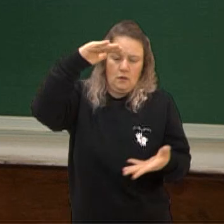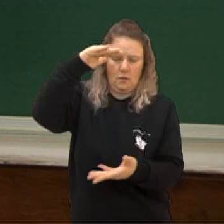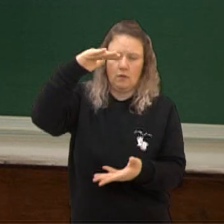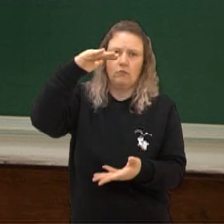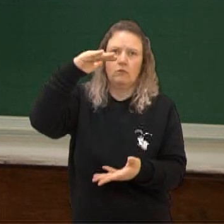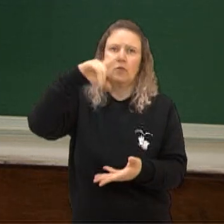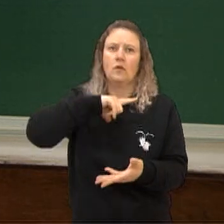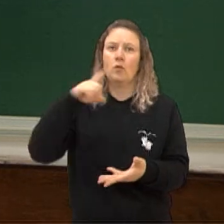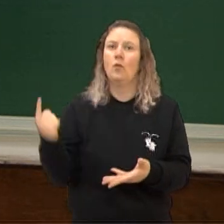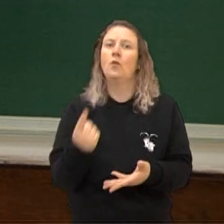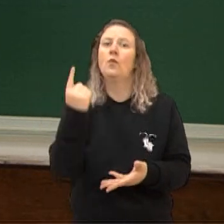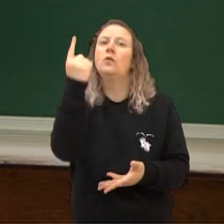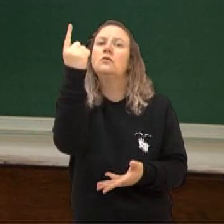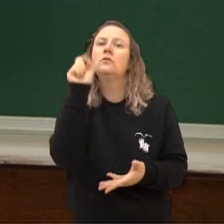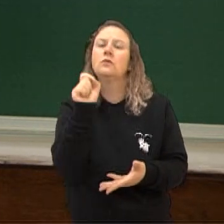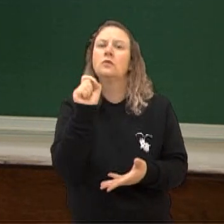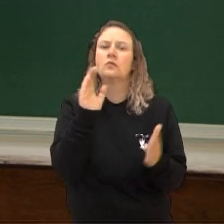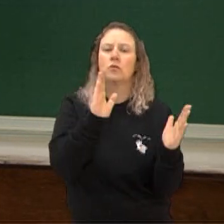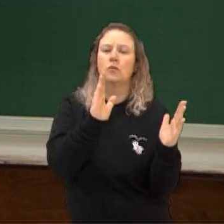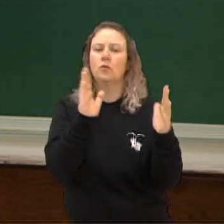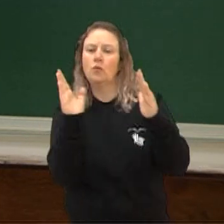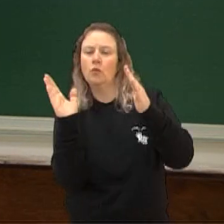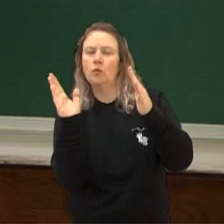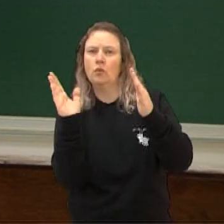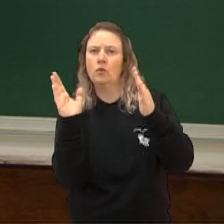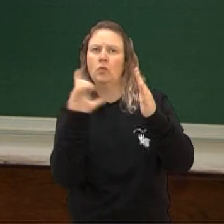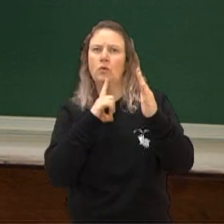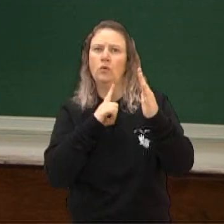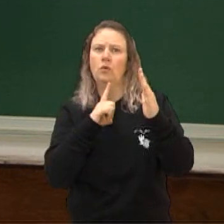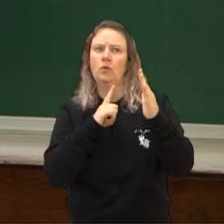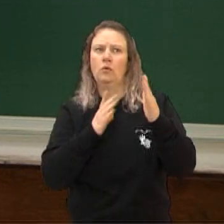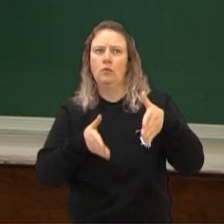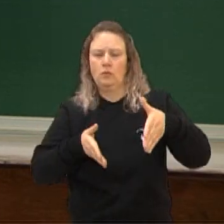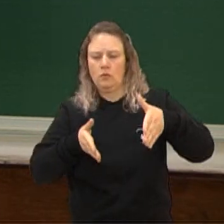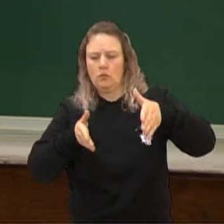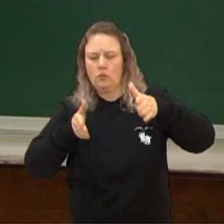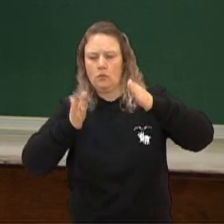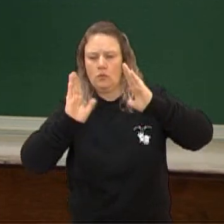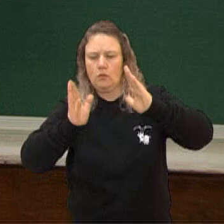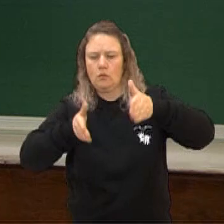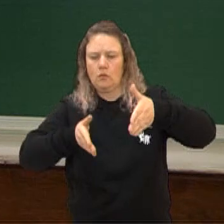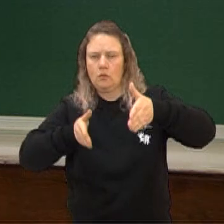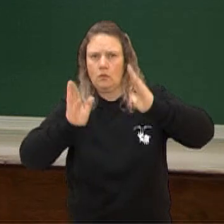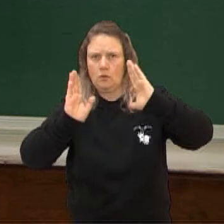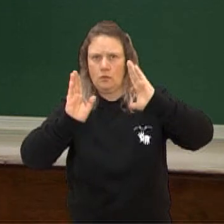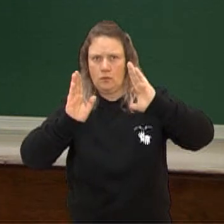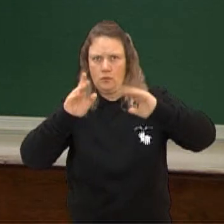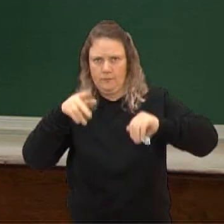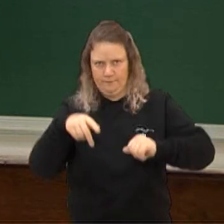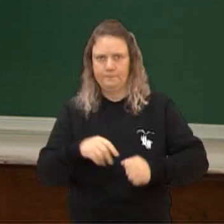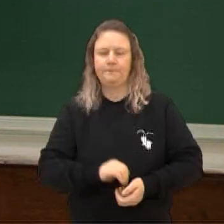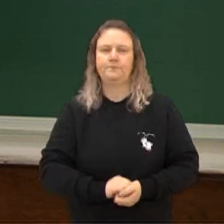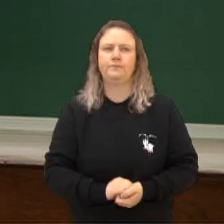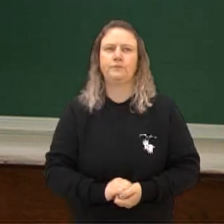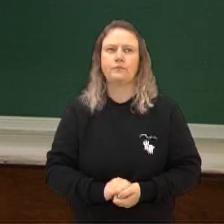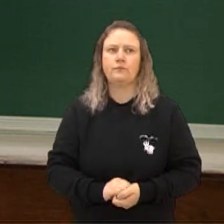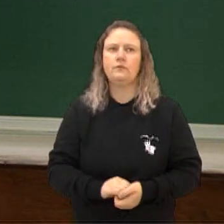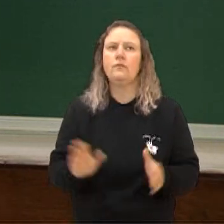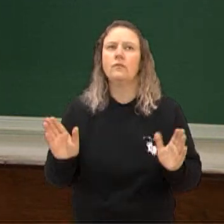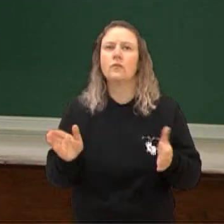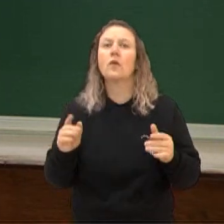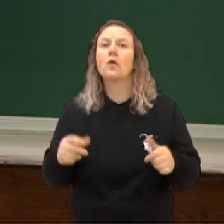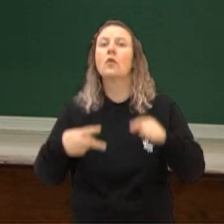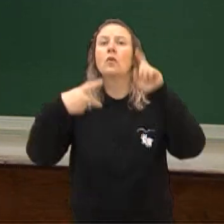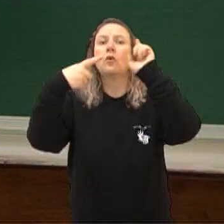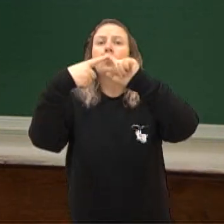A altura é a definição em perpendicular entre um plano e outro. E o